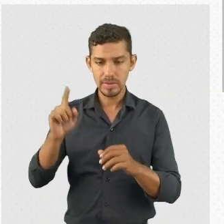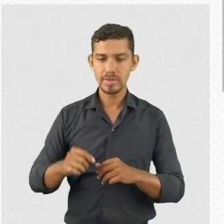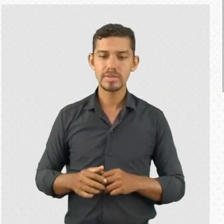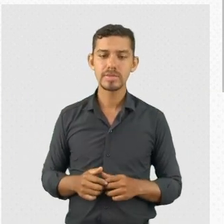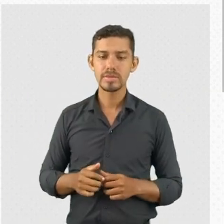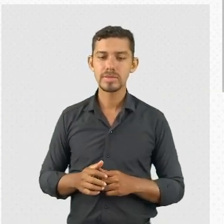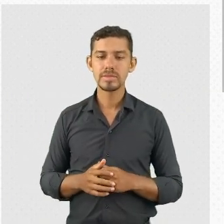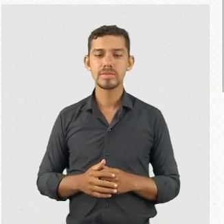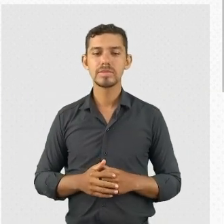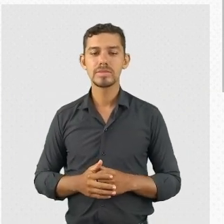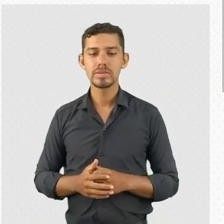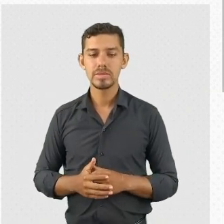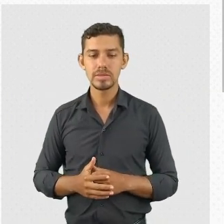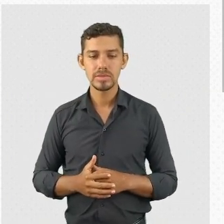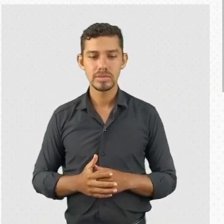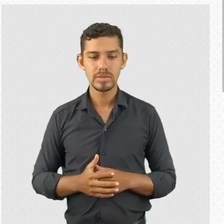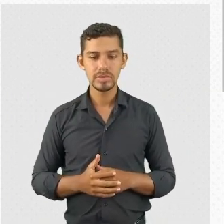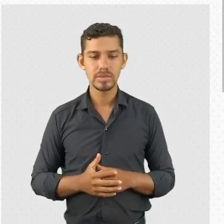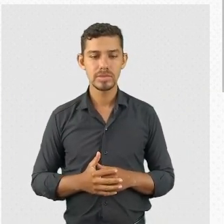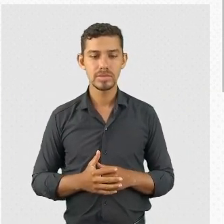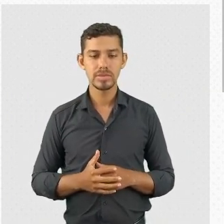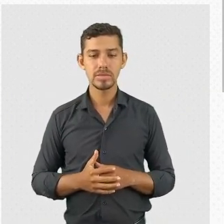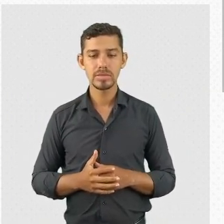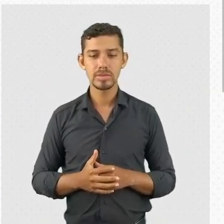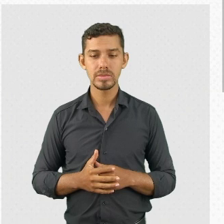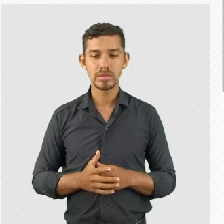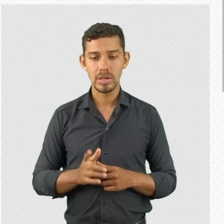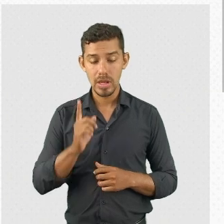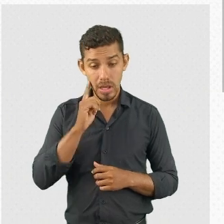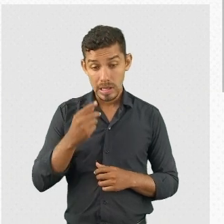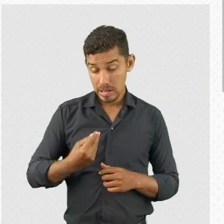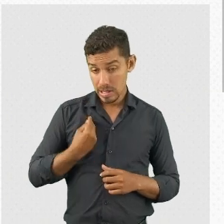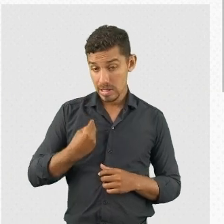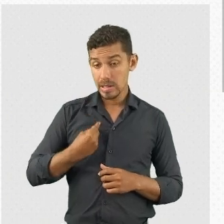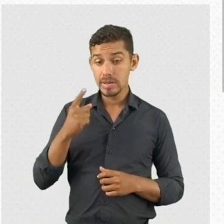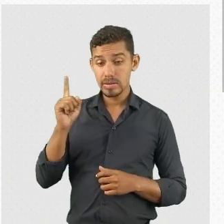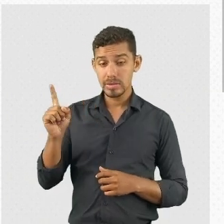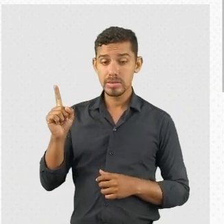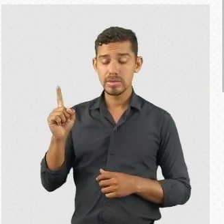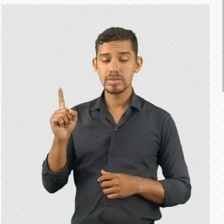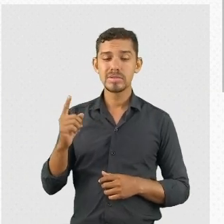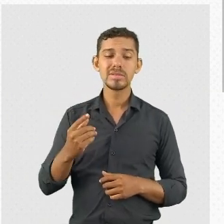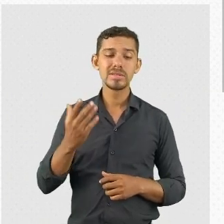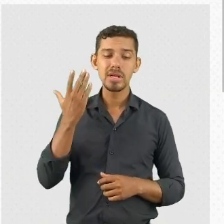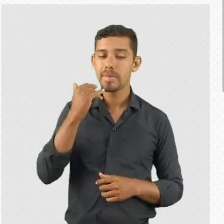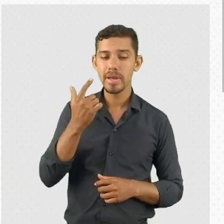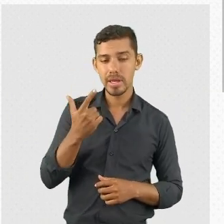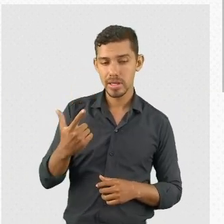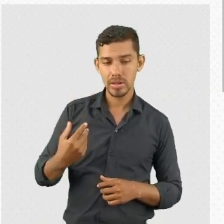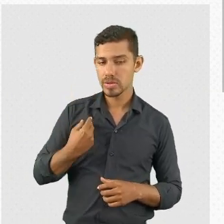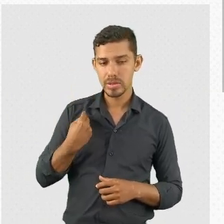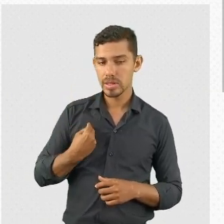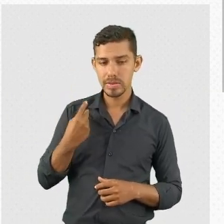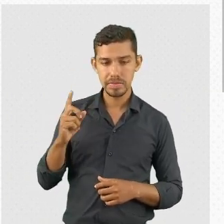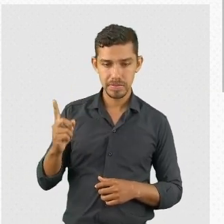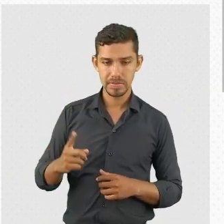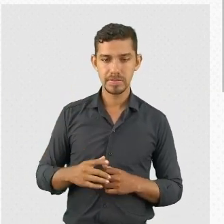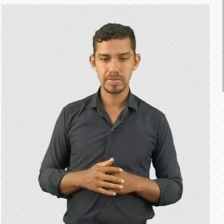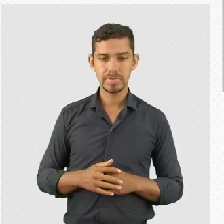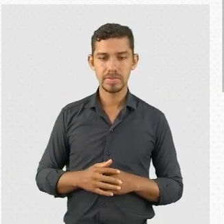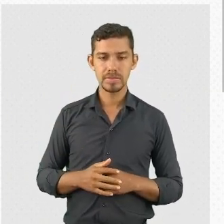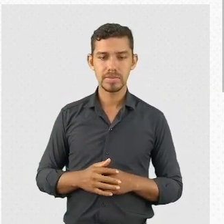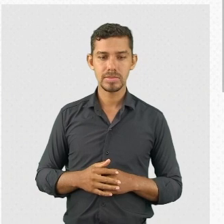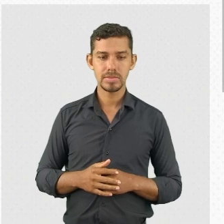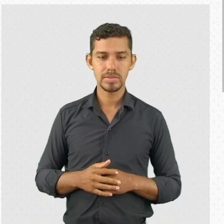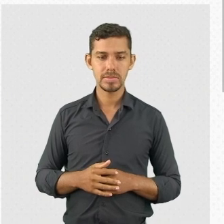receita? Com base na identificação do que está presente, a gente vai saber o que não está. Bom, então nós